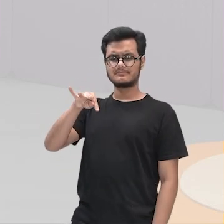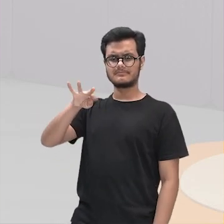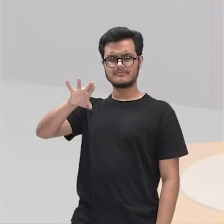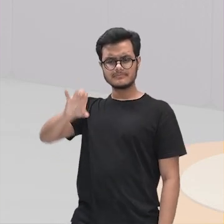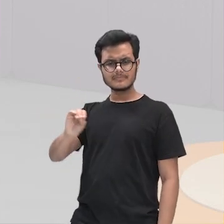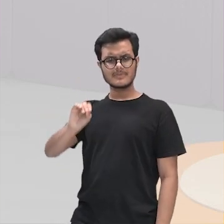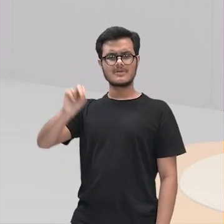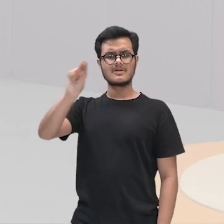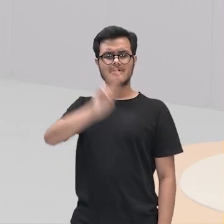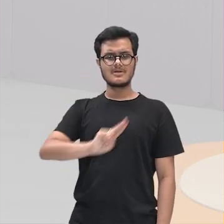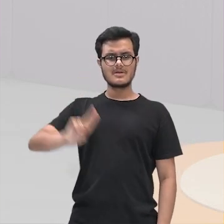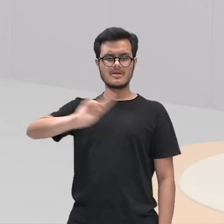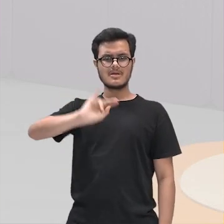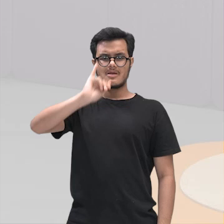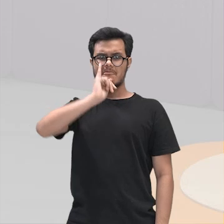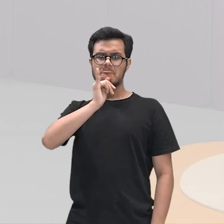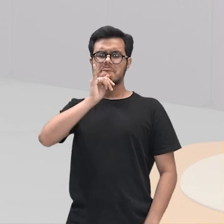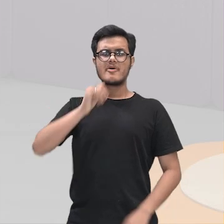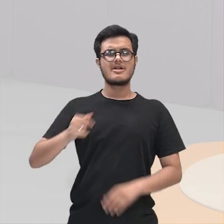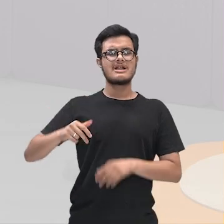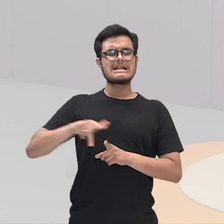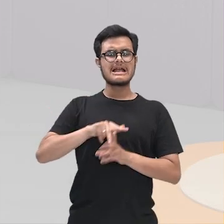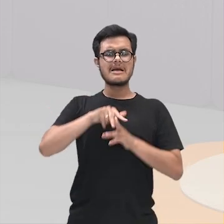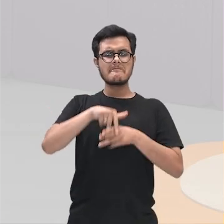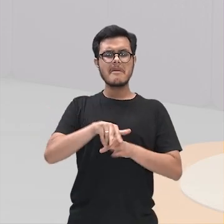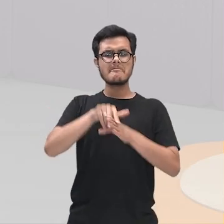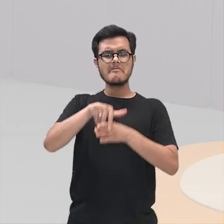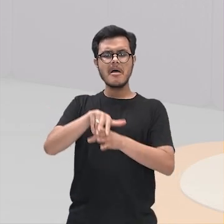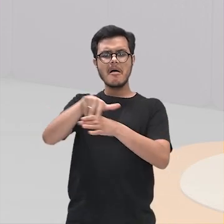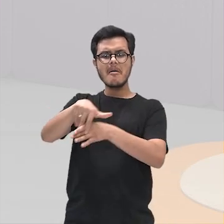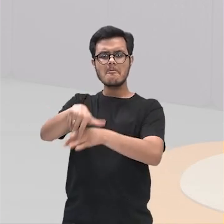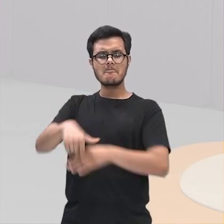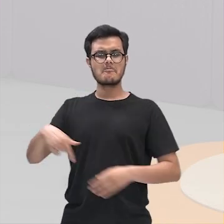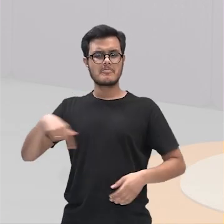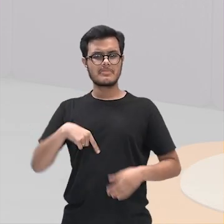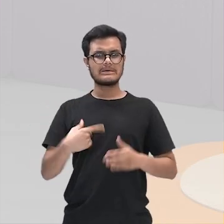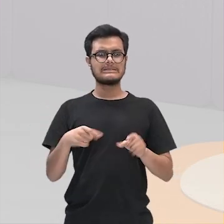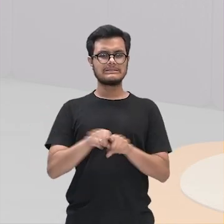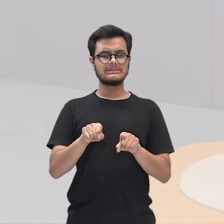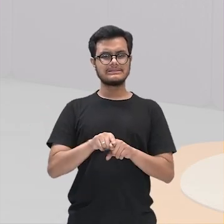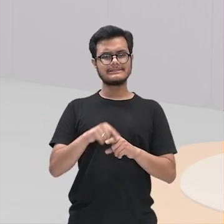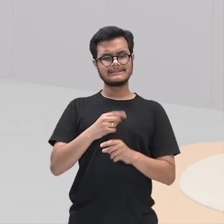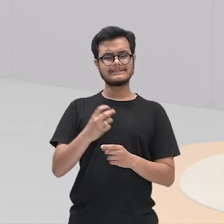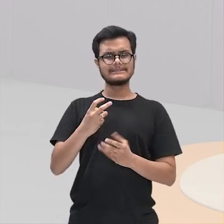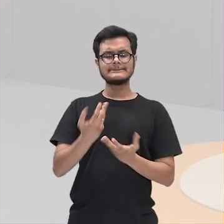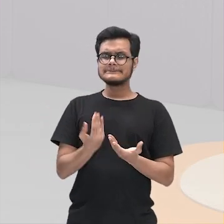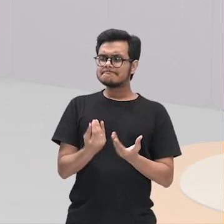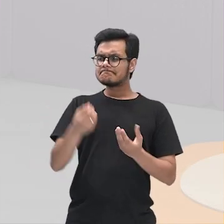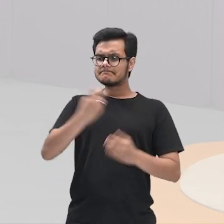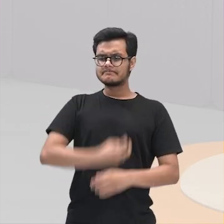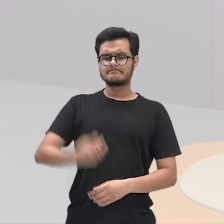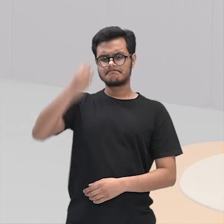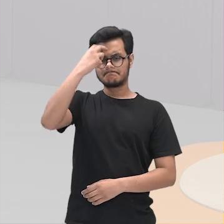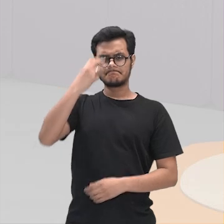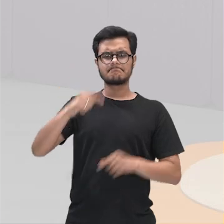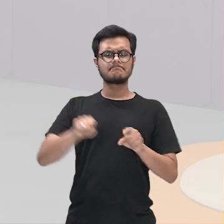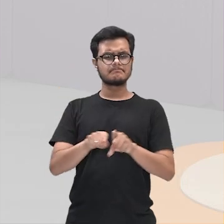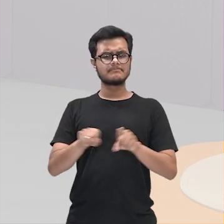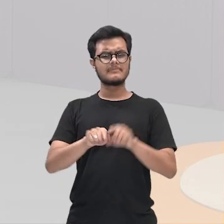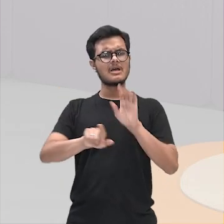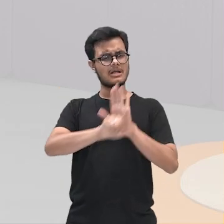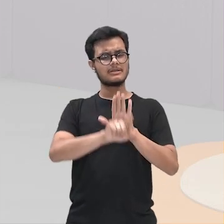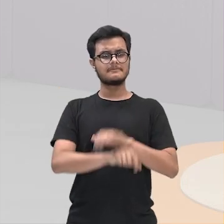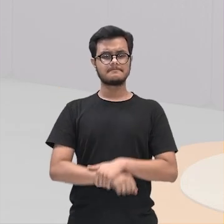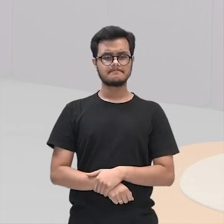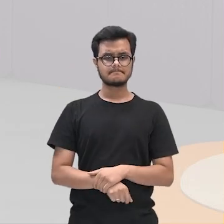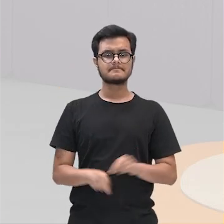uso de cavalaria pesada blindada, influenciaram o desenvolvimento militar na Europa e além também.